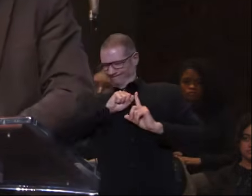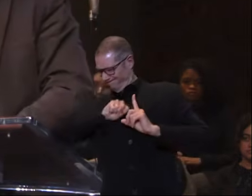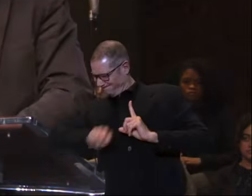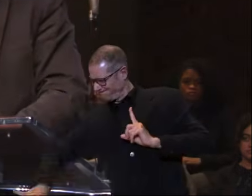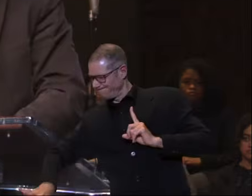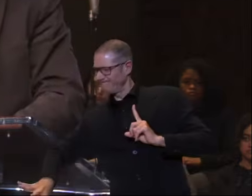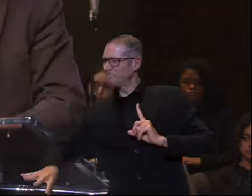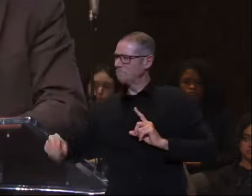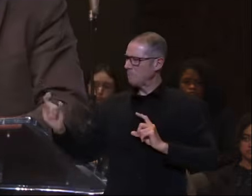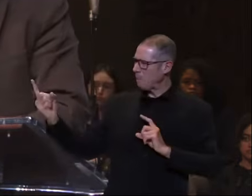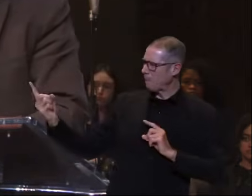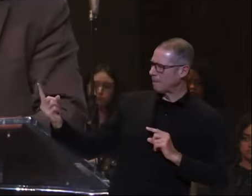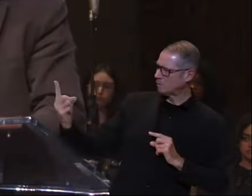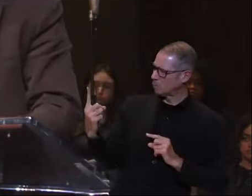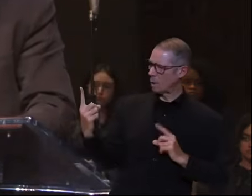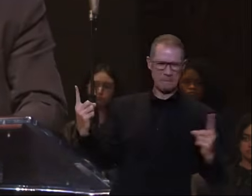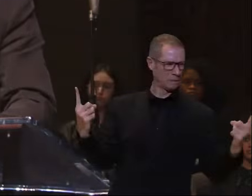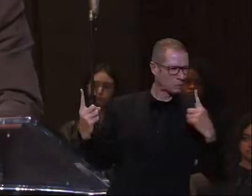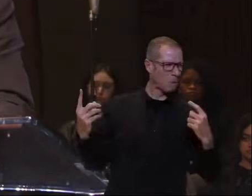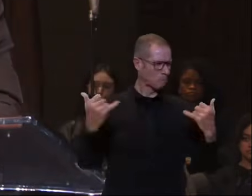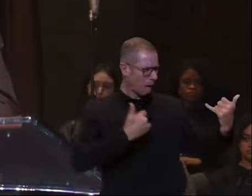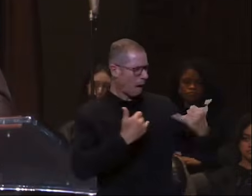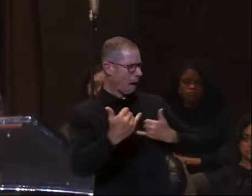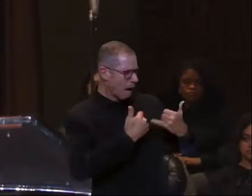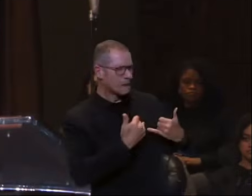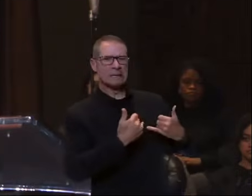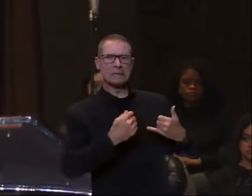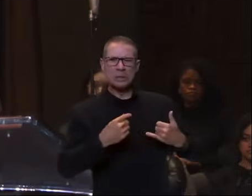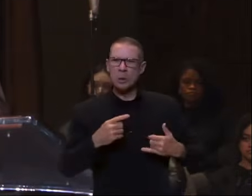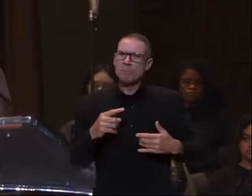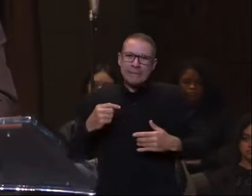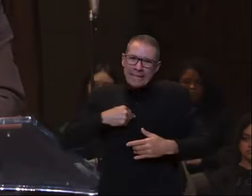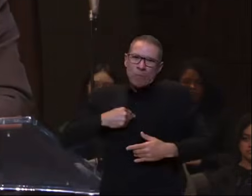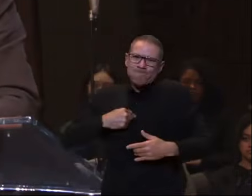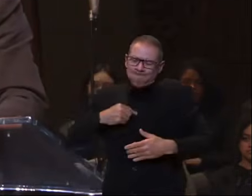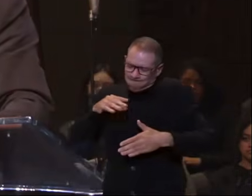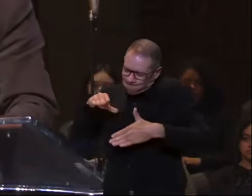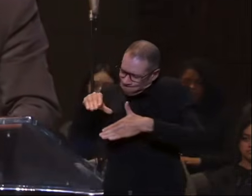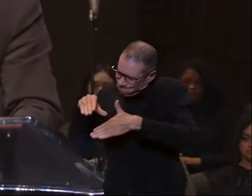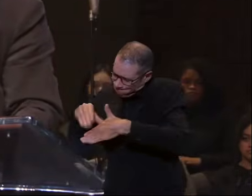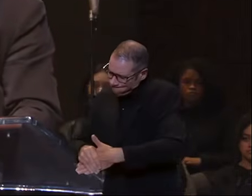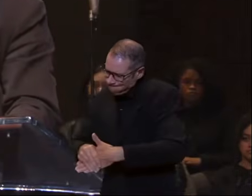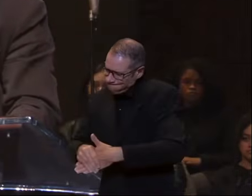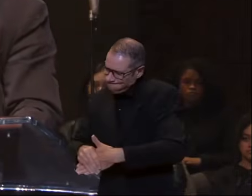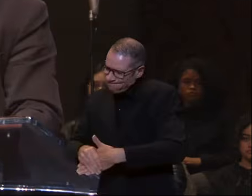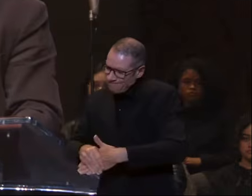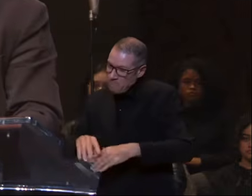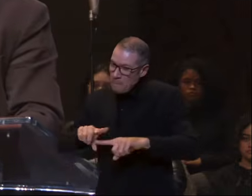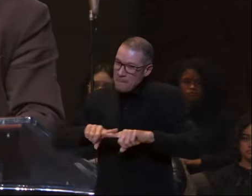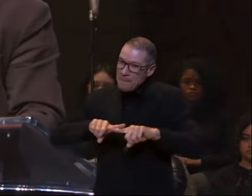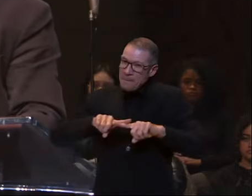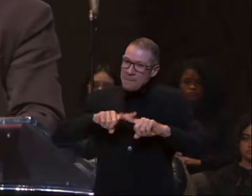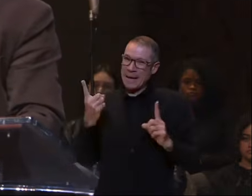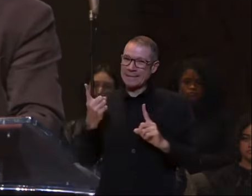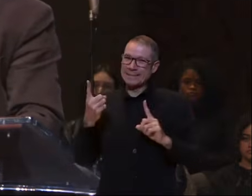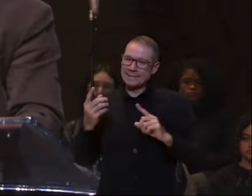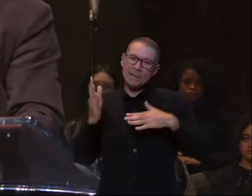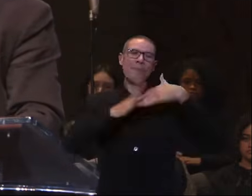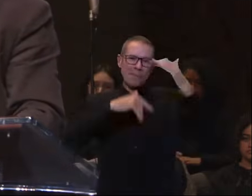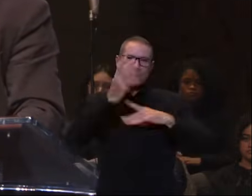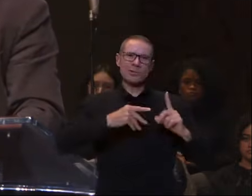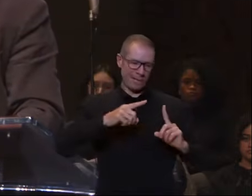falando tanta coisa, e eu acabei me submetendo a essa prática,